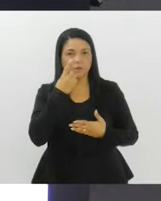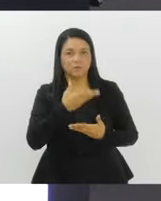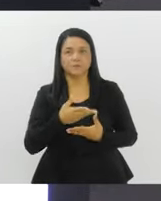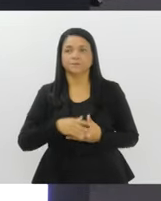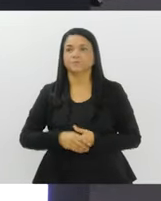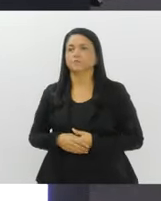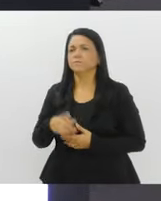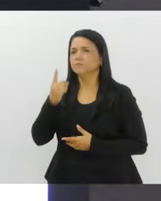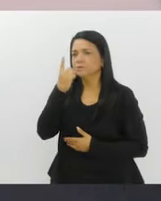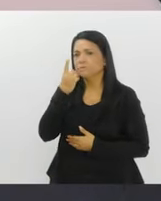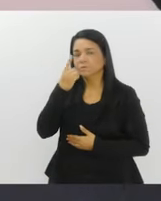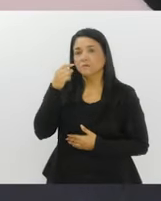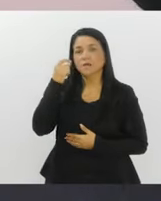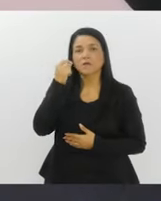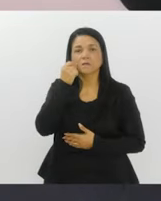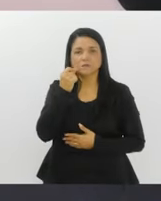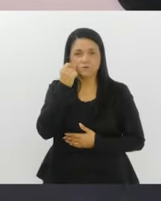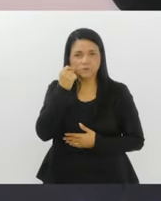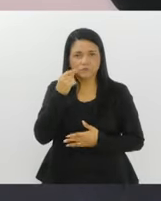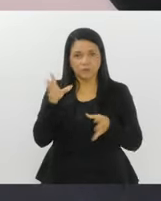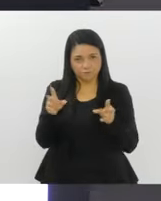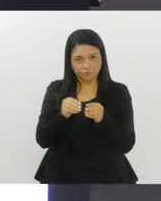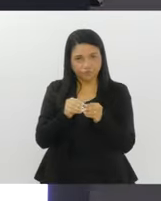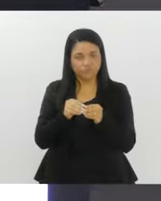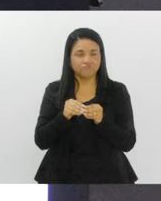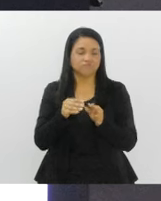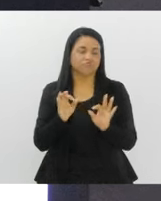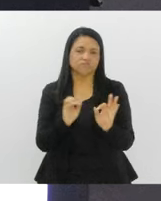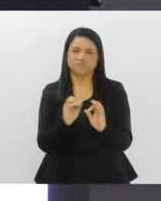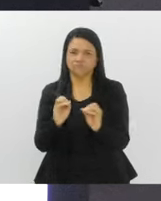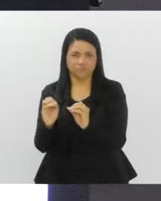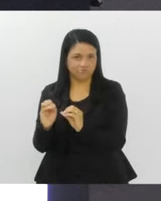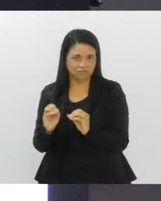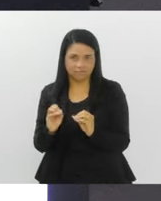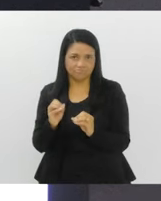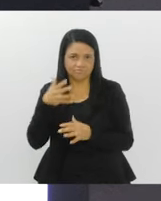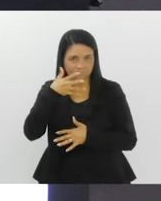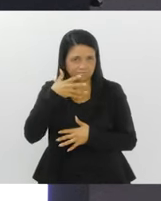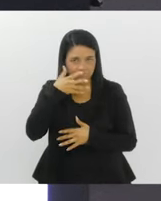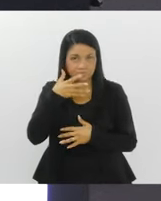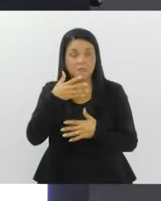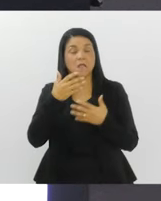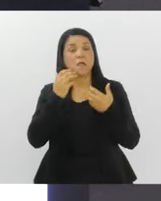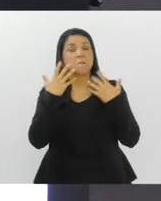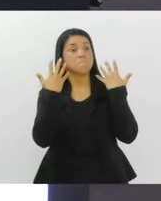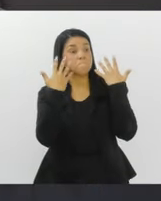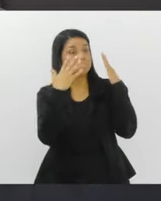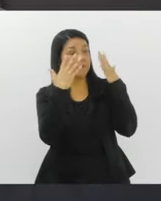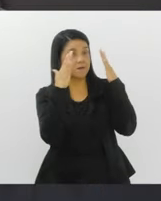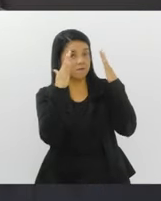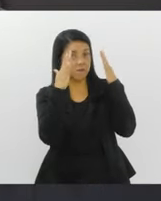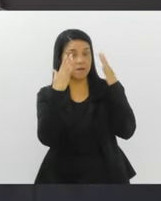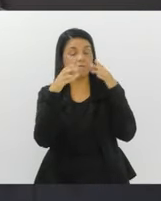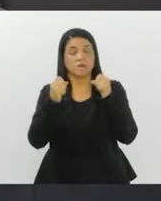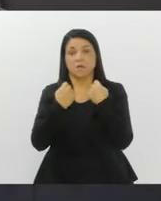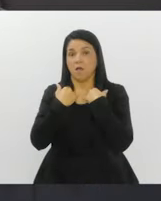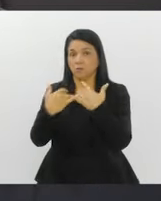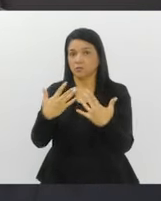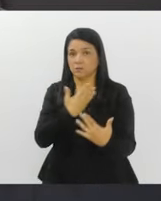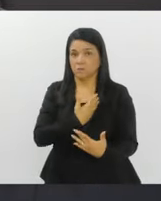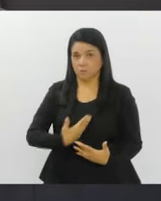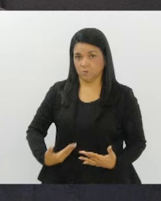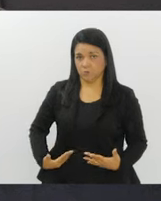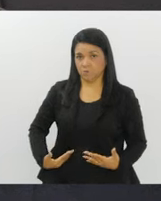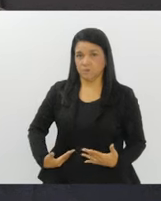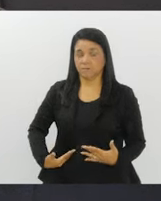quer fazer uso da palavra para concluir? Não, nada mais a falar, apenas lhe parabenizar por conduzir essa audiência pública